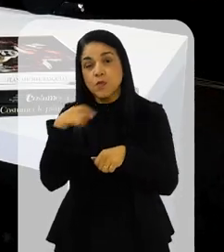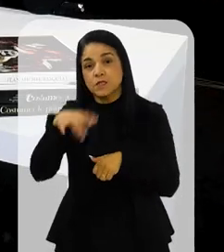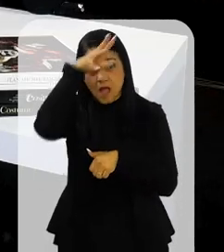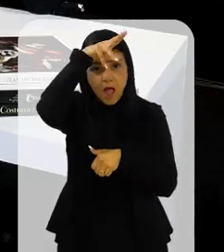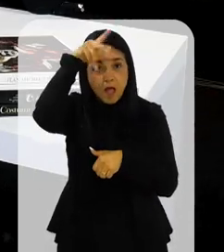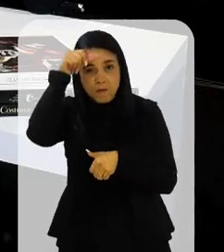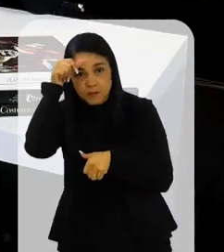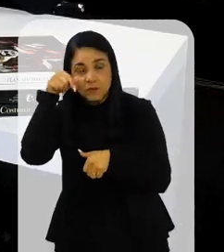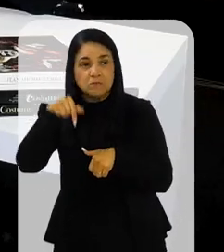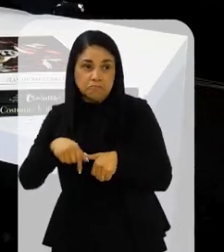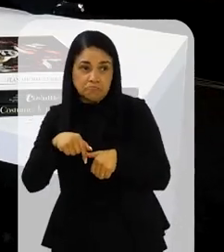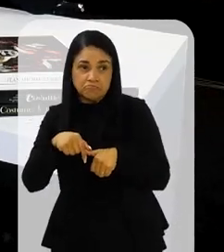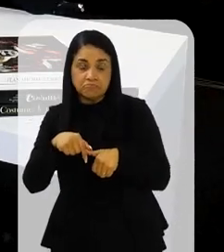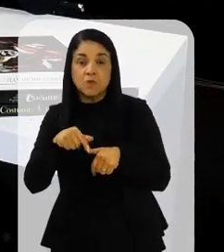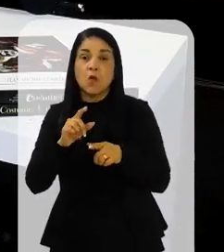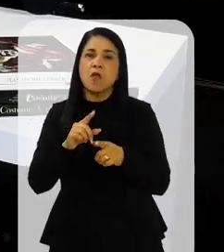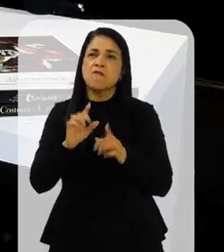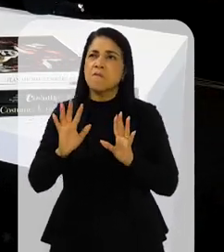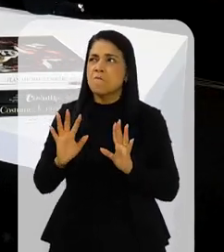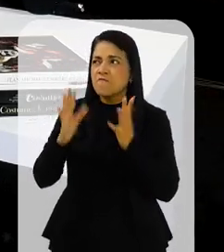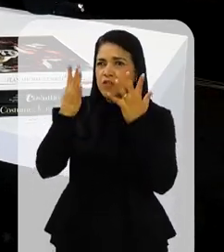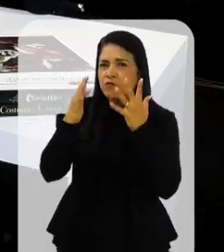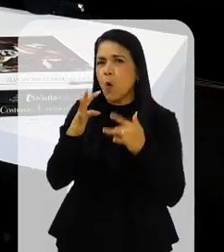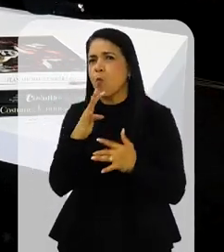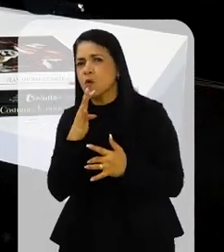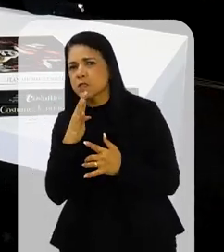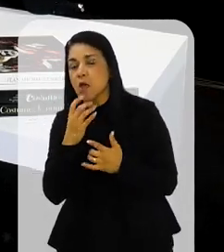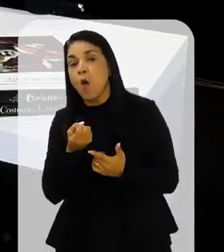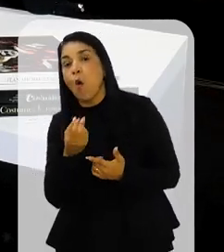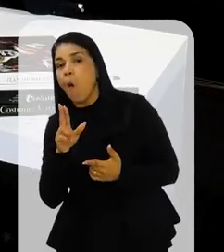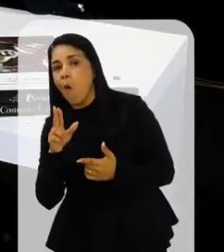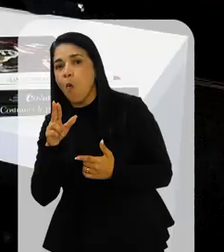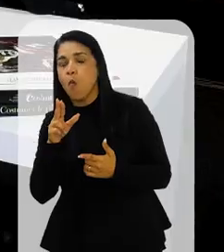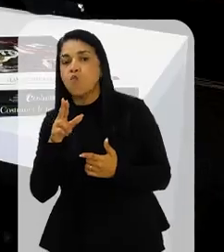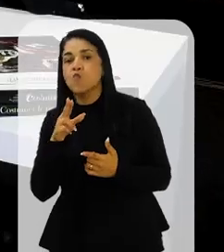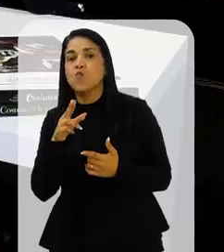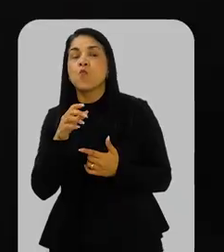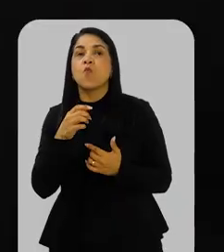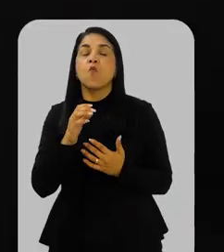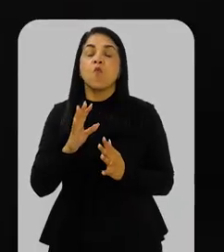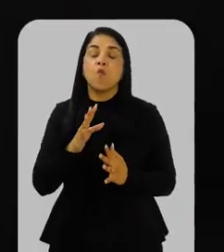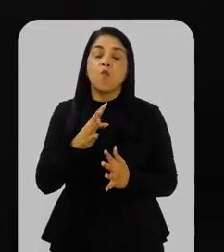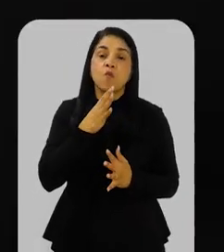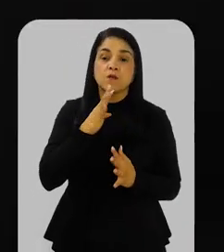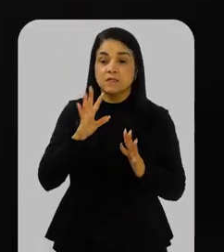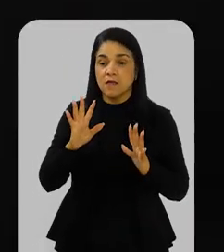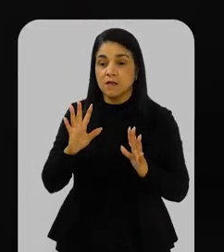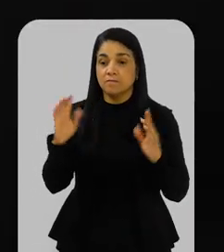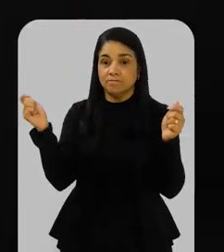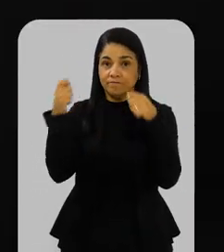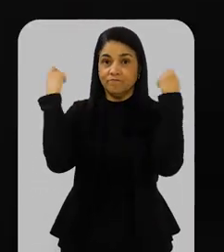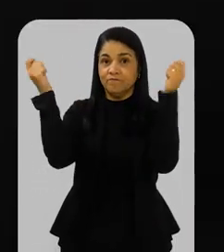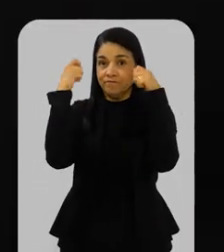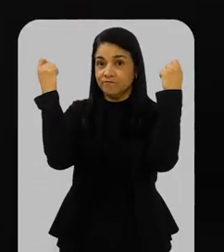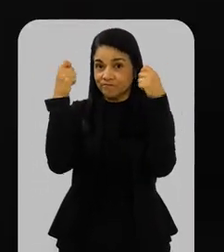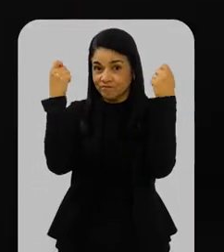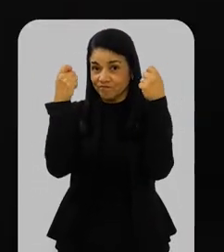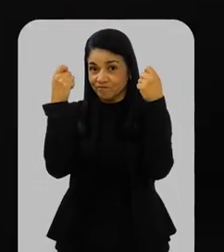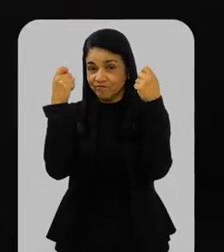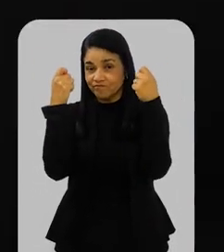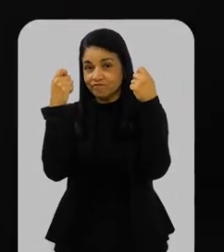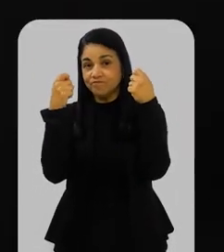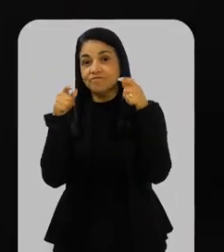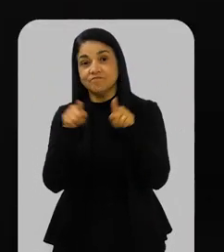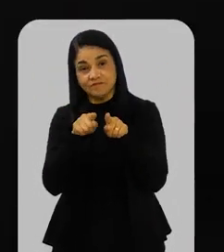Amazônia ou eles vêm para o festival? Então, tem dois pontos. Tem um pessoal que vem para o festival e tem um pessoal também que